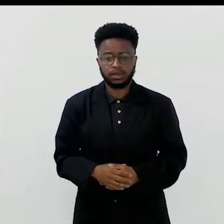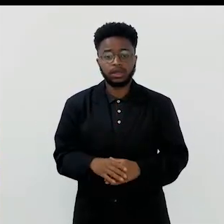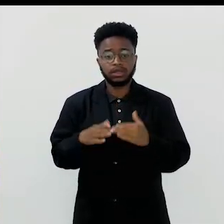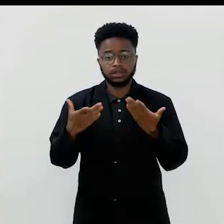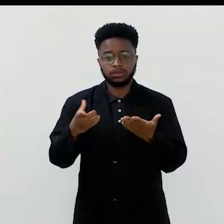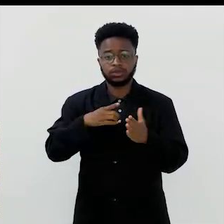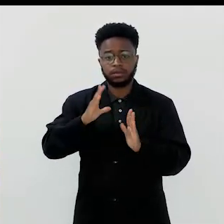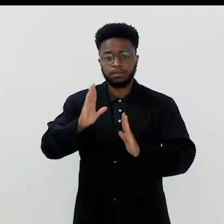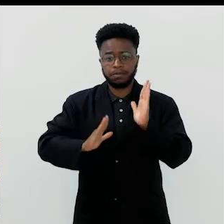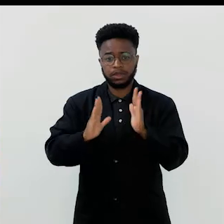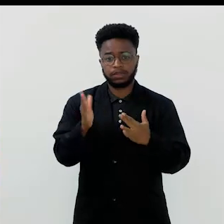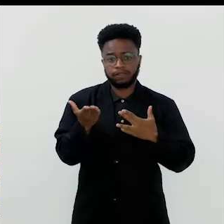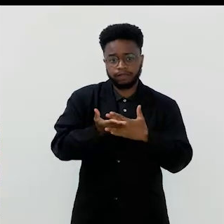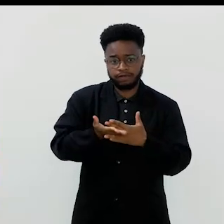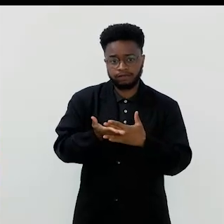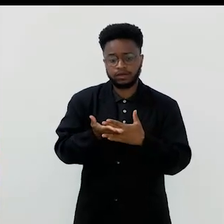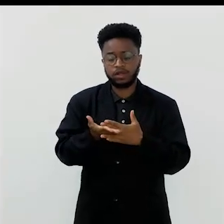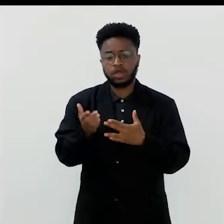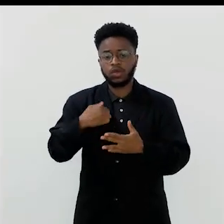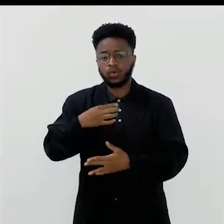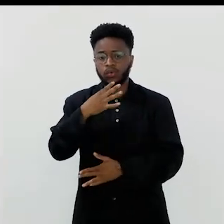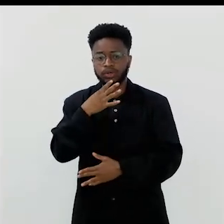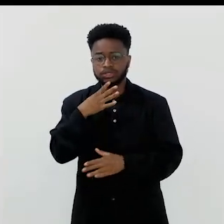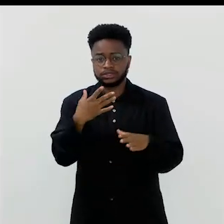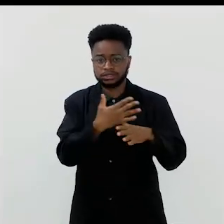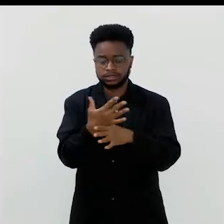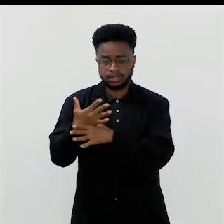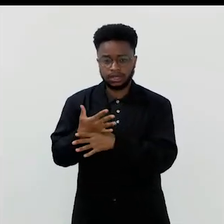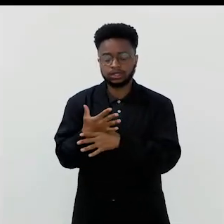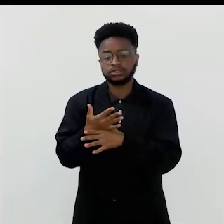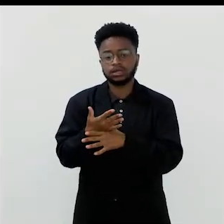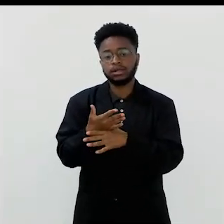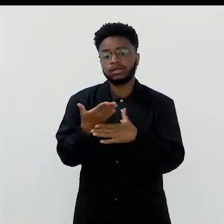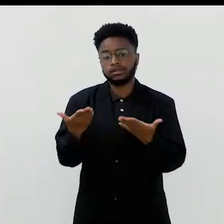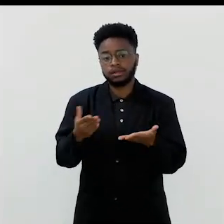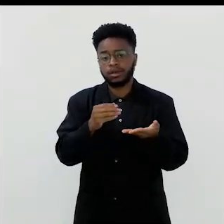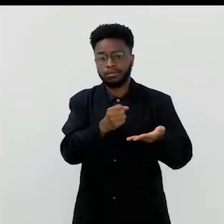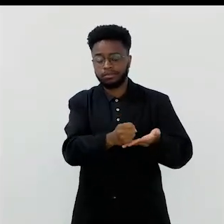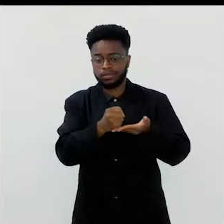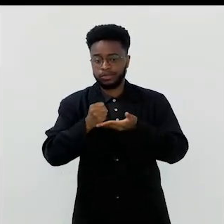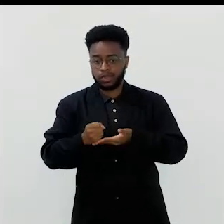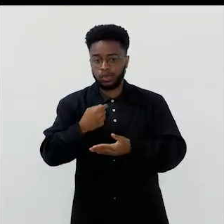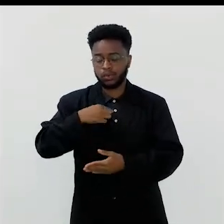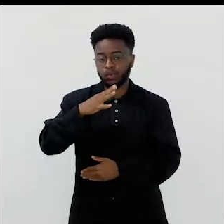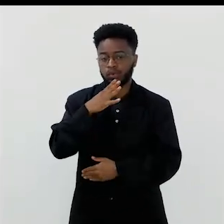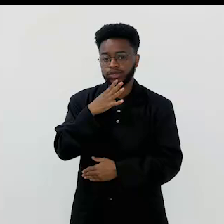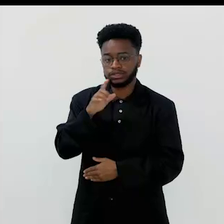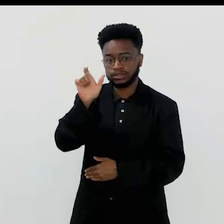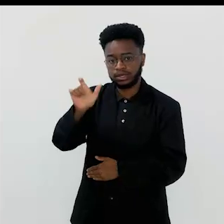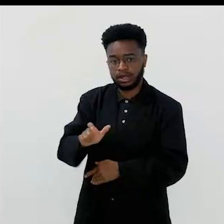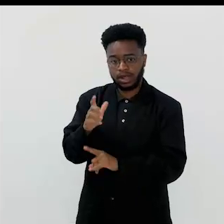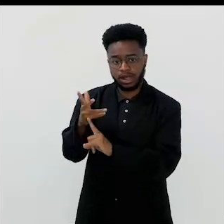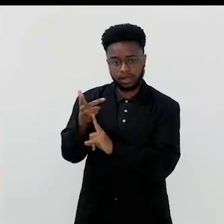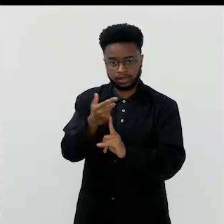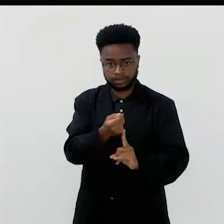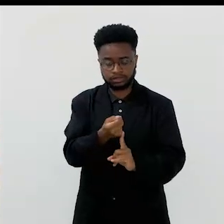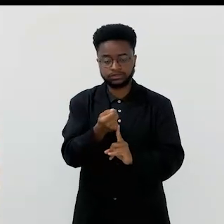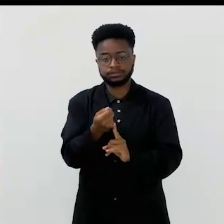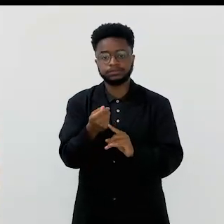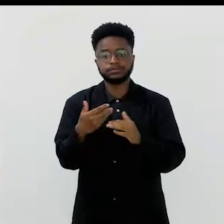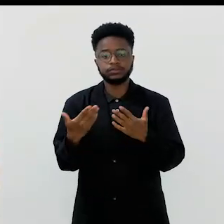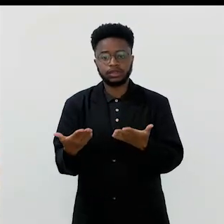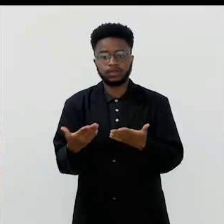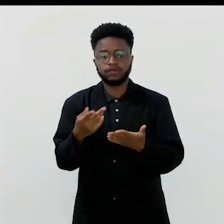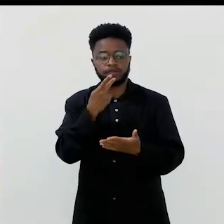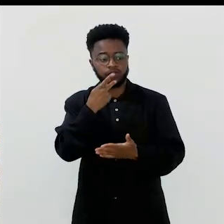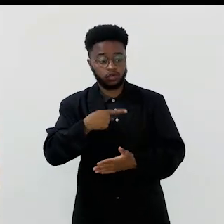aí, nesses intervalos que a gente estava, a gente começou a conhecer a cidade, coisa e tal, parará. Aí me levaram para conhecer um artista. Olha, eu vou te